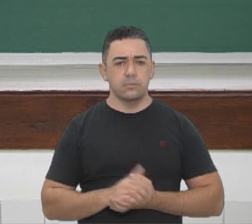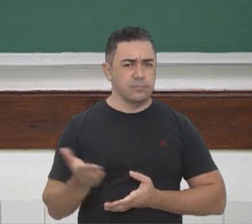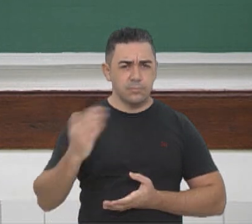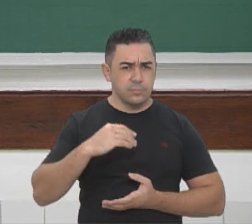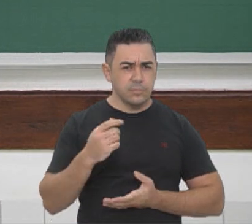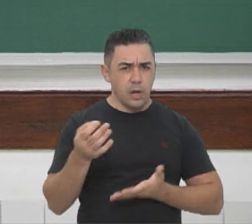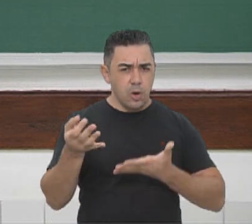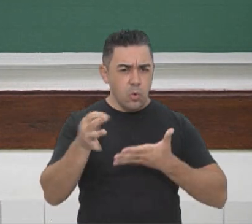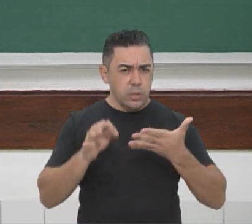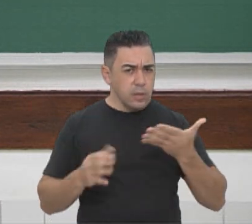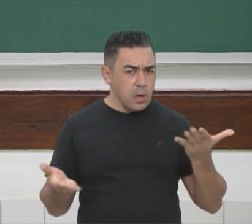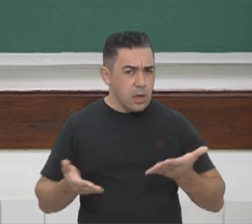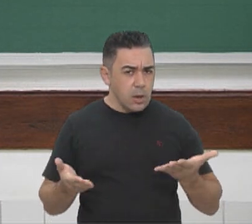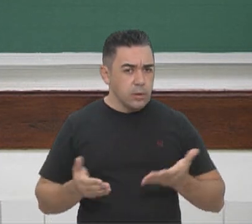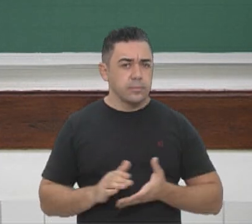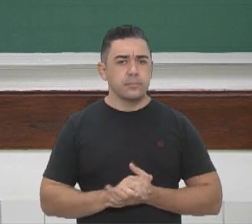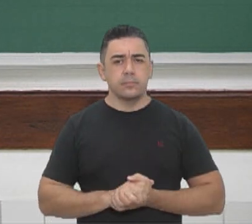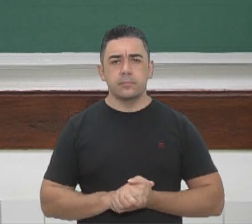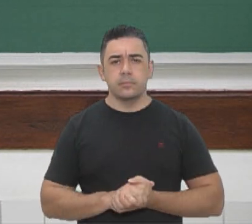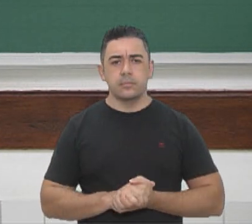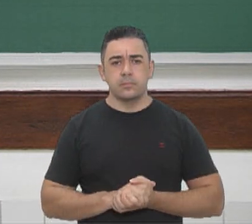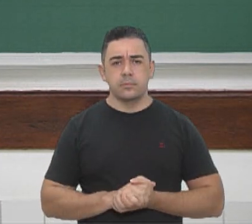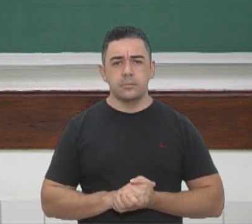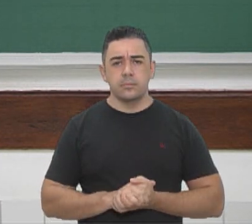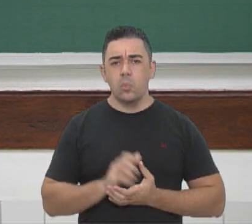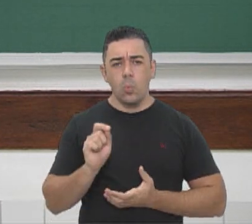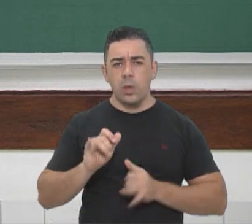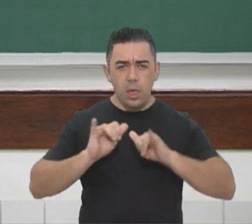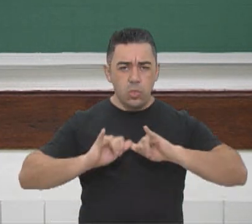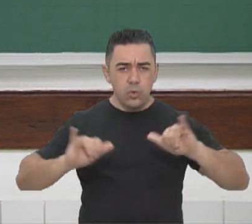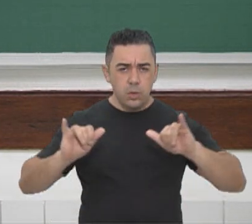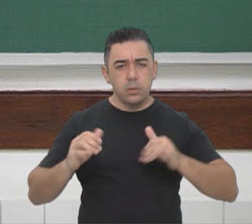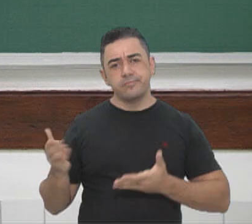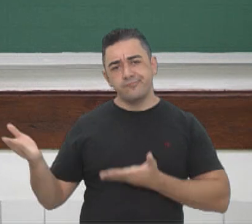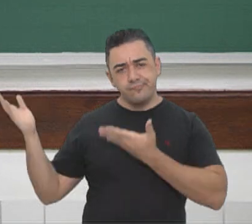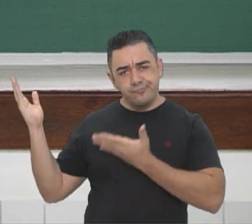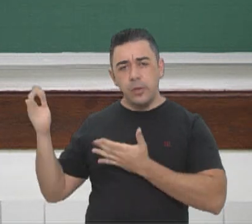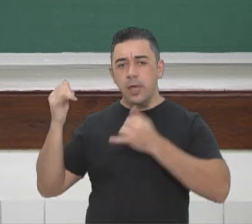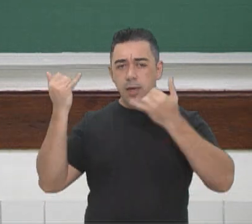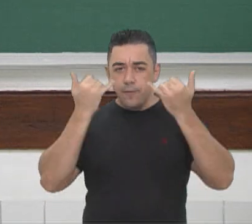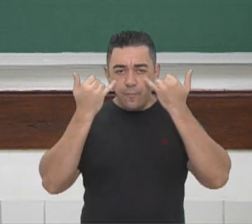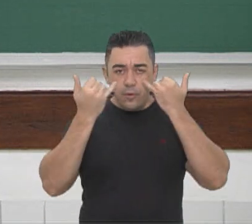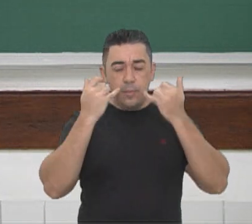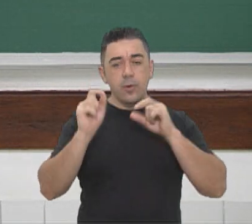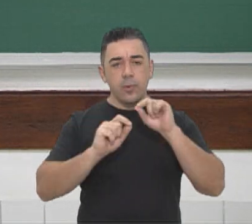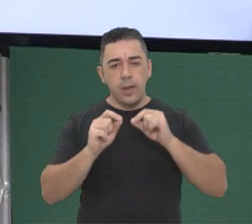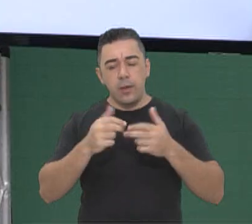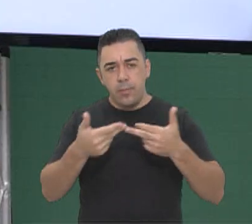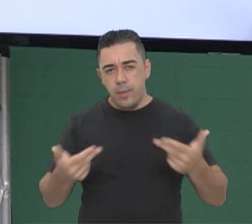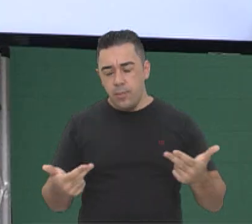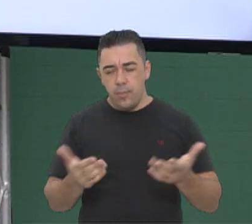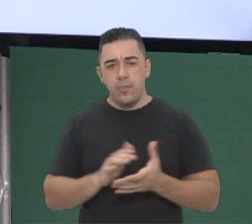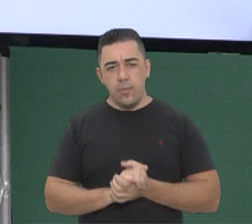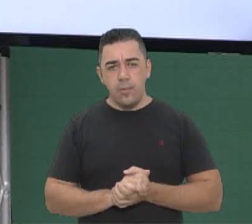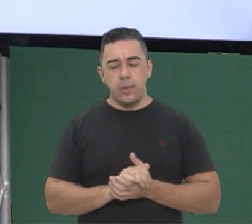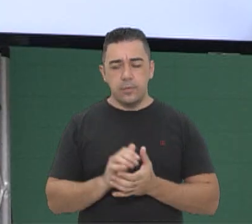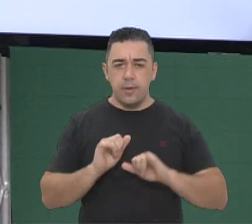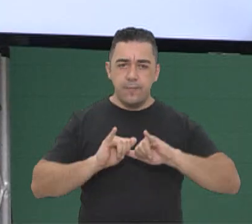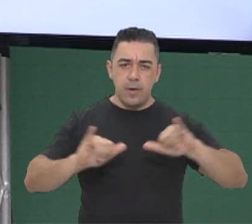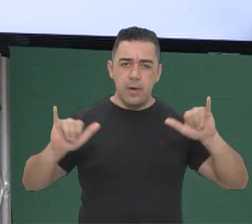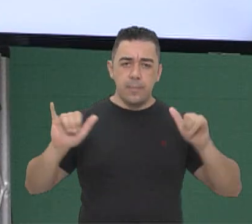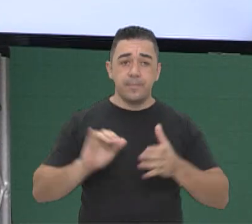Vamos a la corrección entonces. ¿Qué es una noticia? Informação sobre algo, alguma coisa que quer se